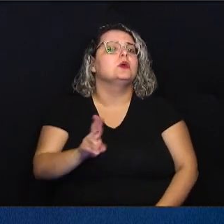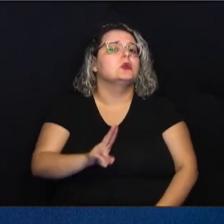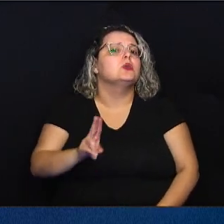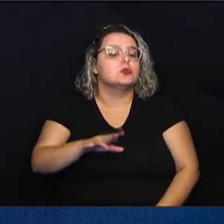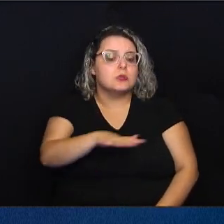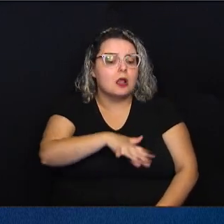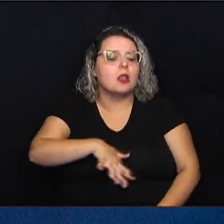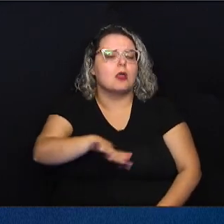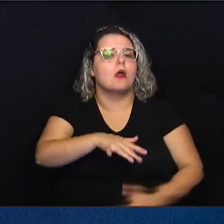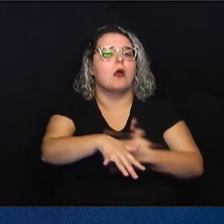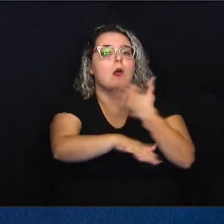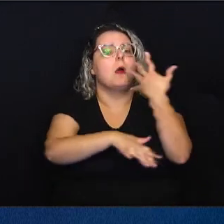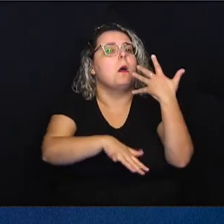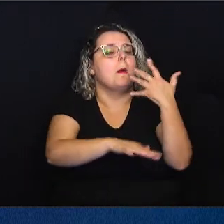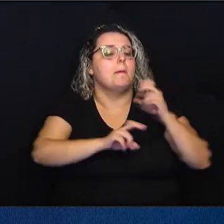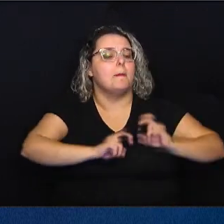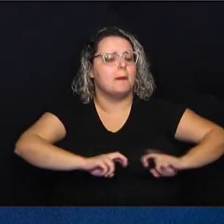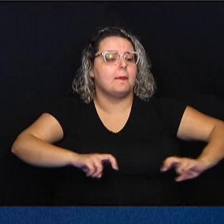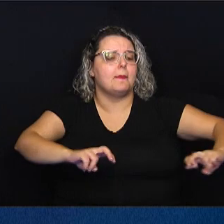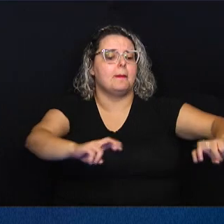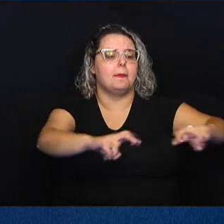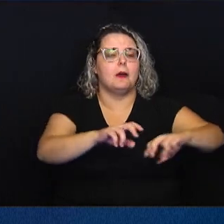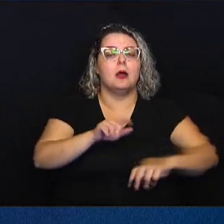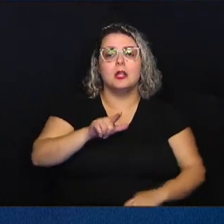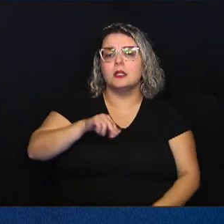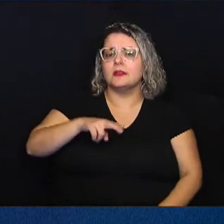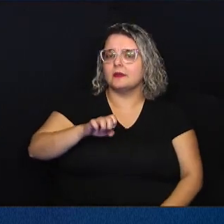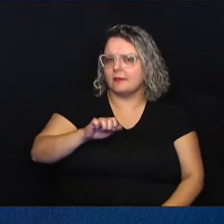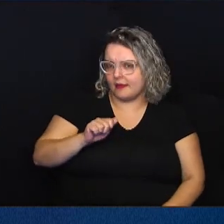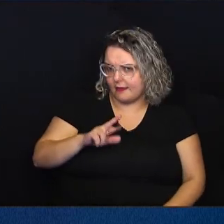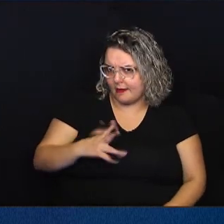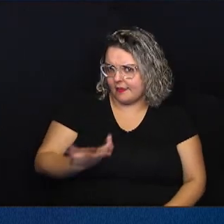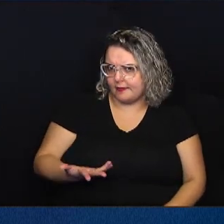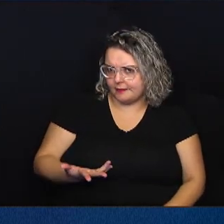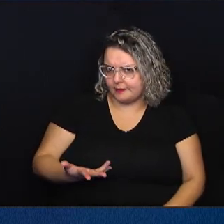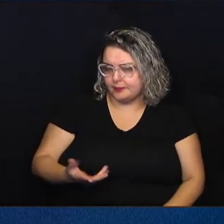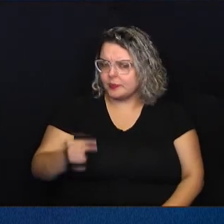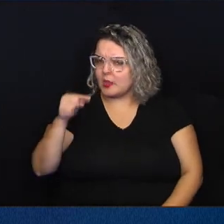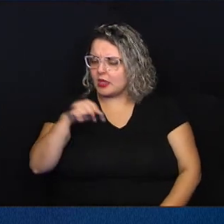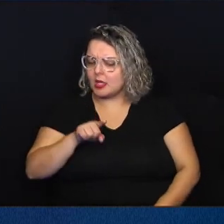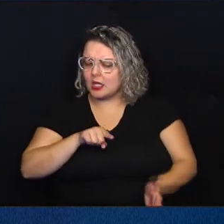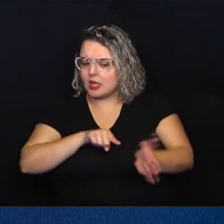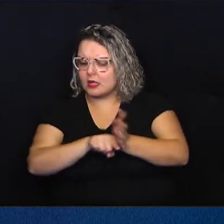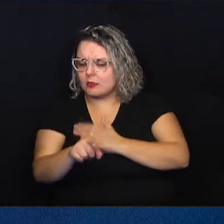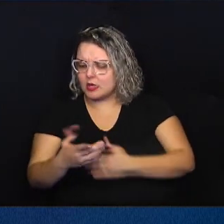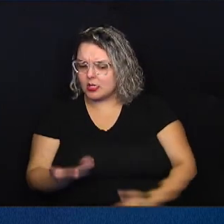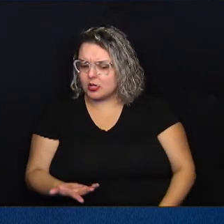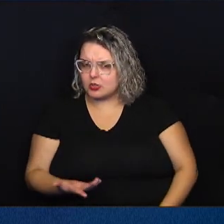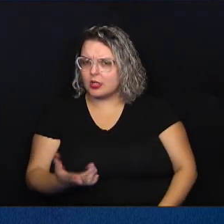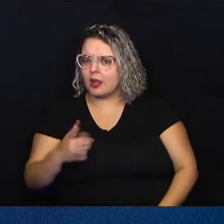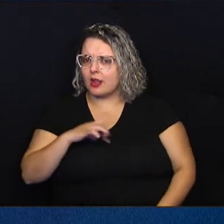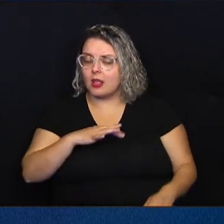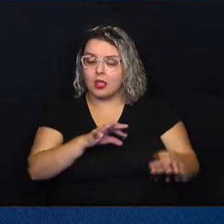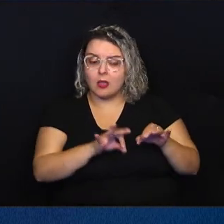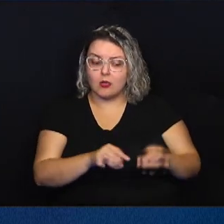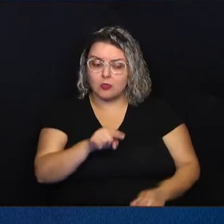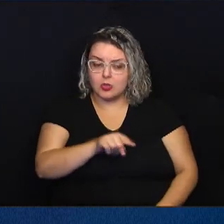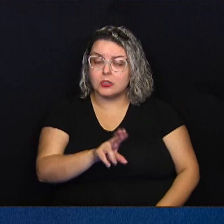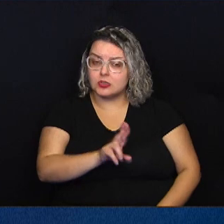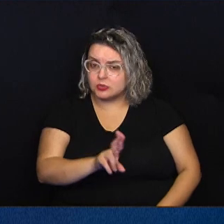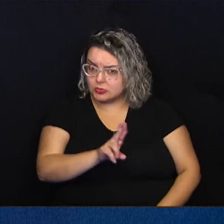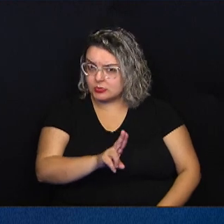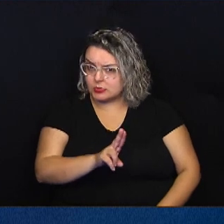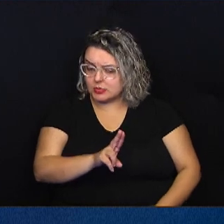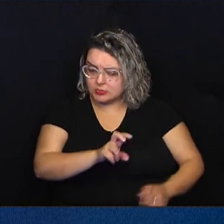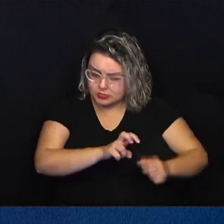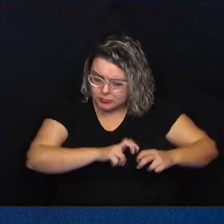de Parque Linear no bairro Jardim Bassoli. No documento, ele questiona se existe um projeto para implantar esse parque